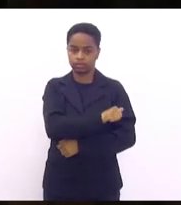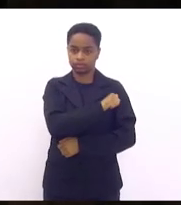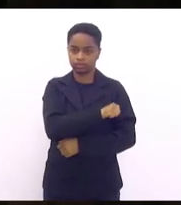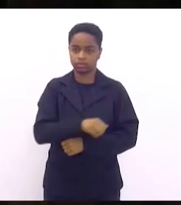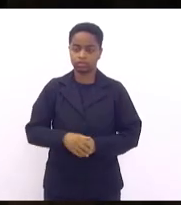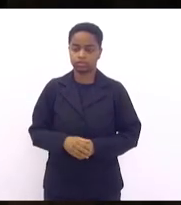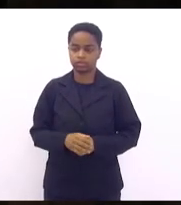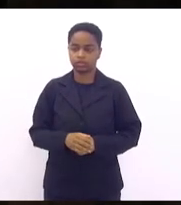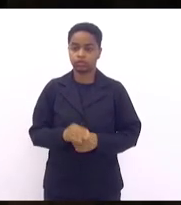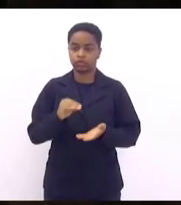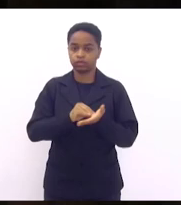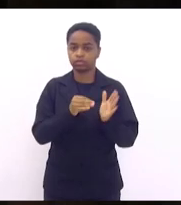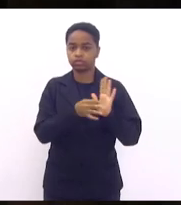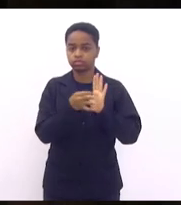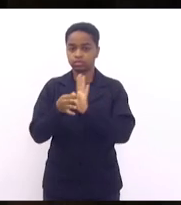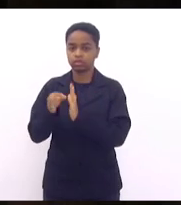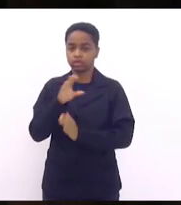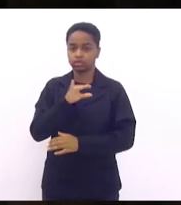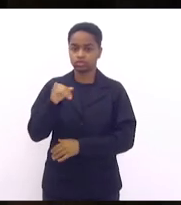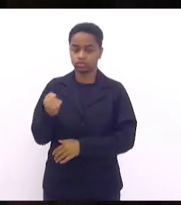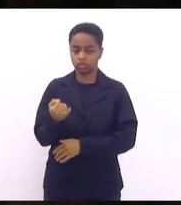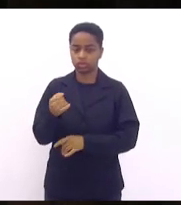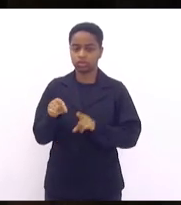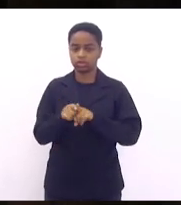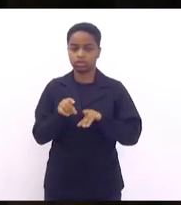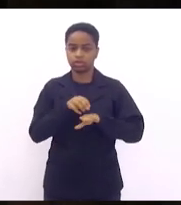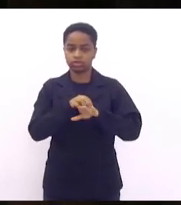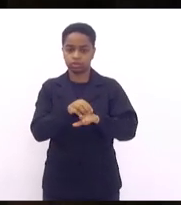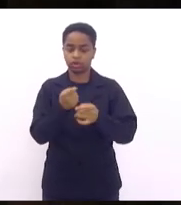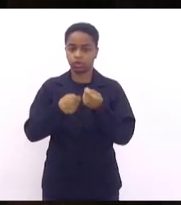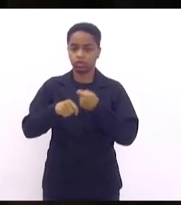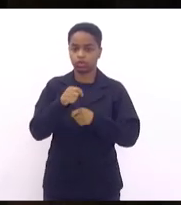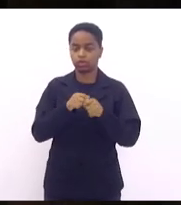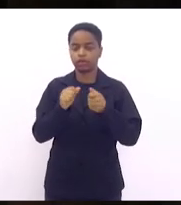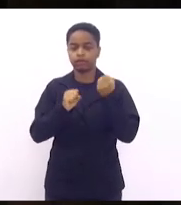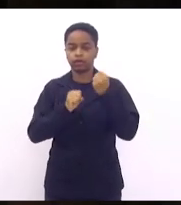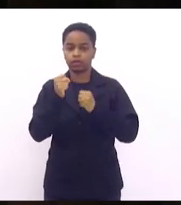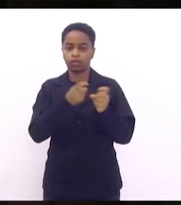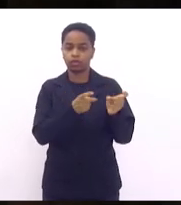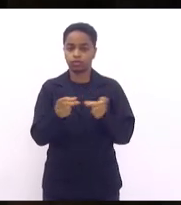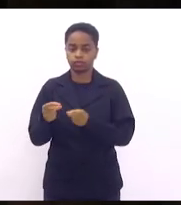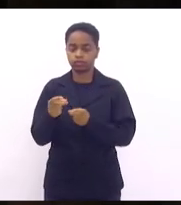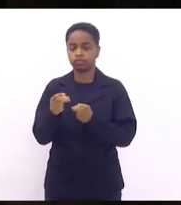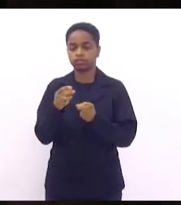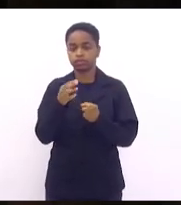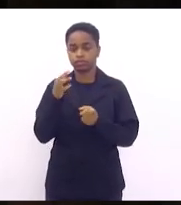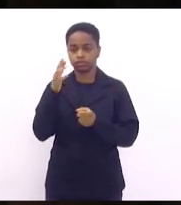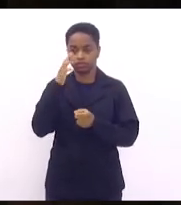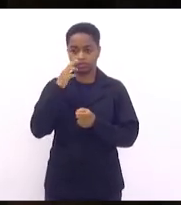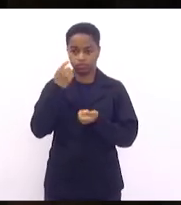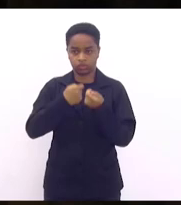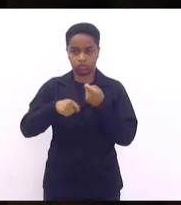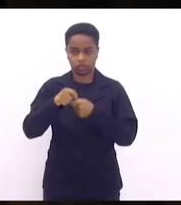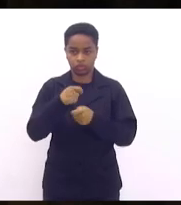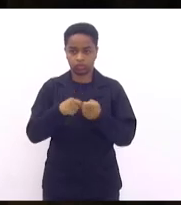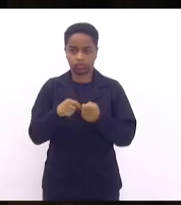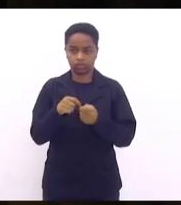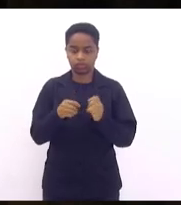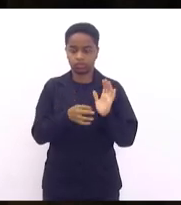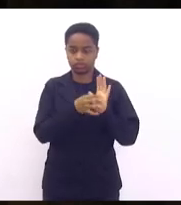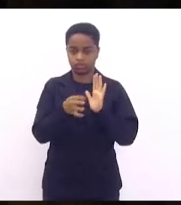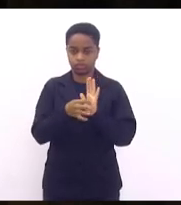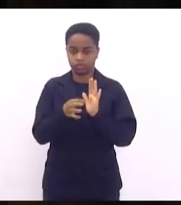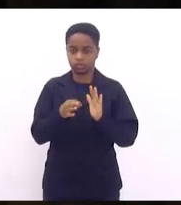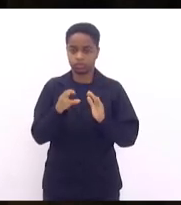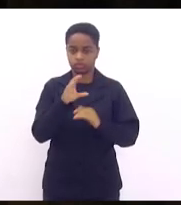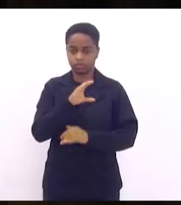Pendente de pareceres das comissões de Constituição e Justiça, Transporte, Economia, Indústria e Comércio, de Orçamento, Finanças, Fiscalização Financeira e Controle. Para emitir parecer